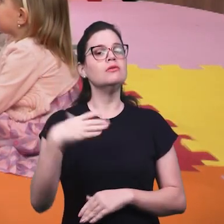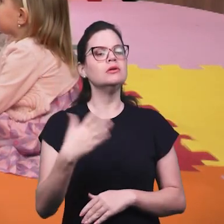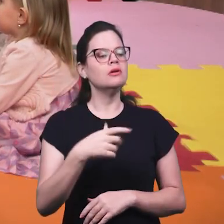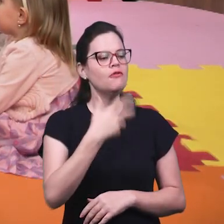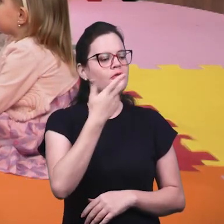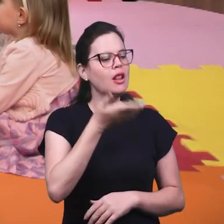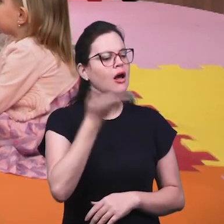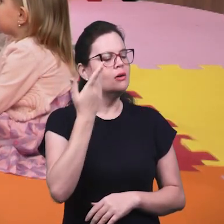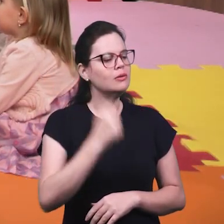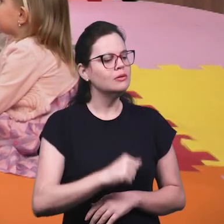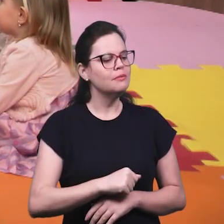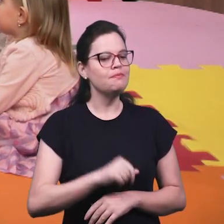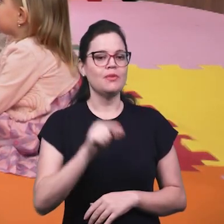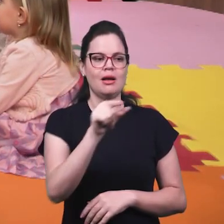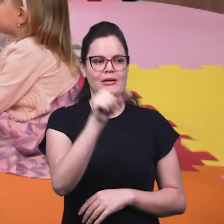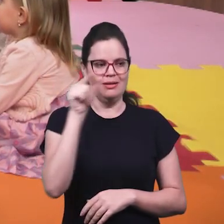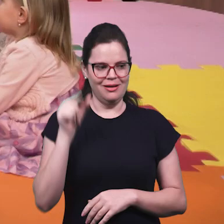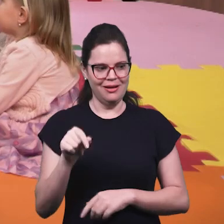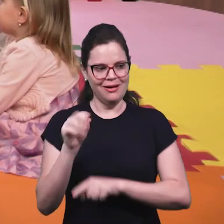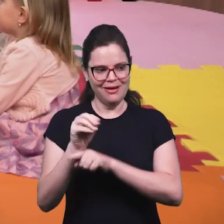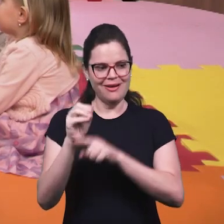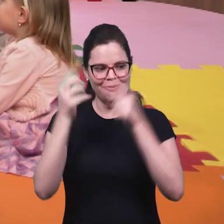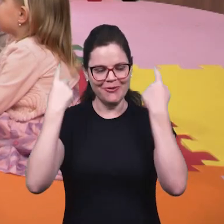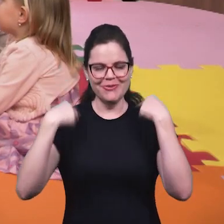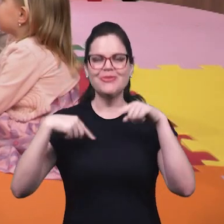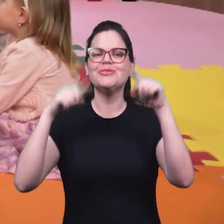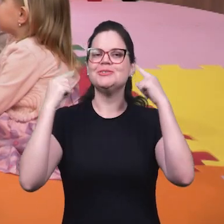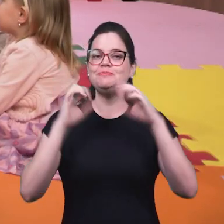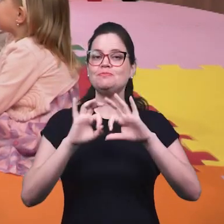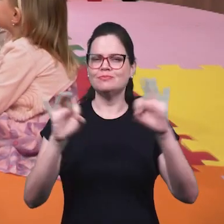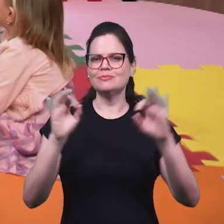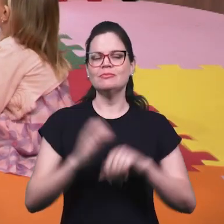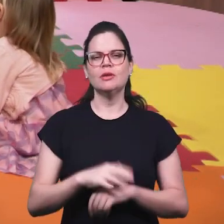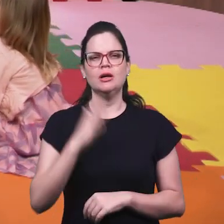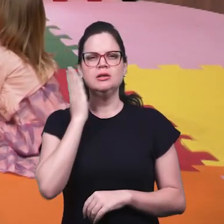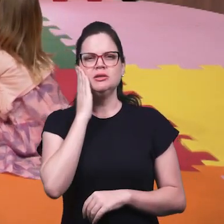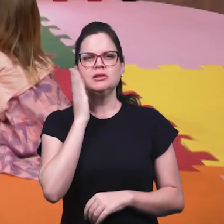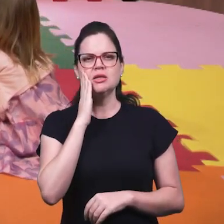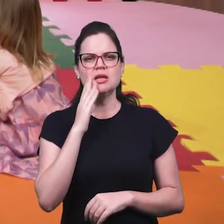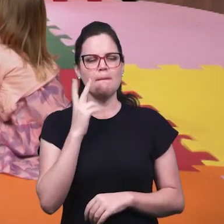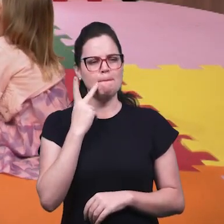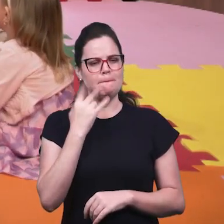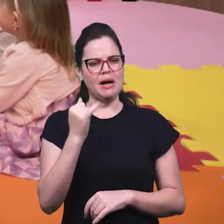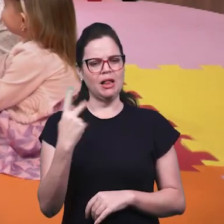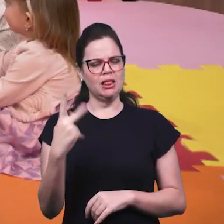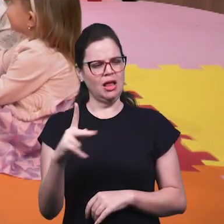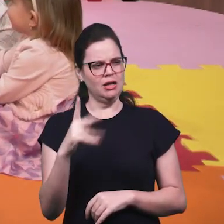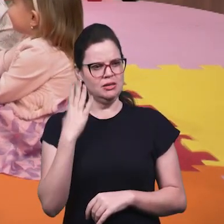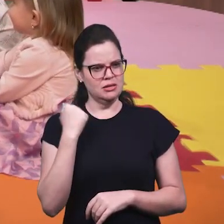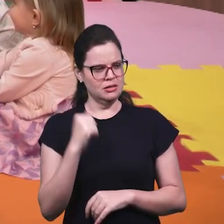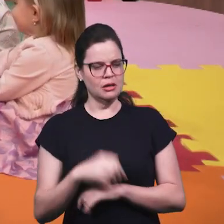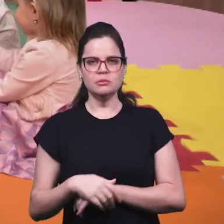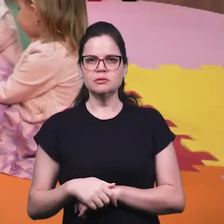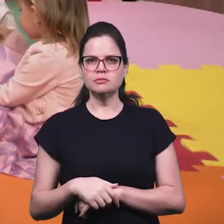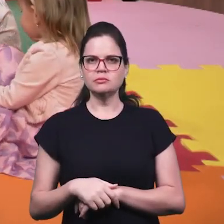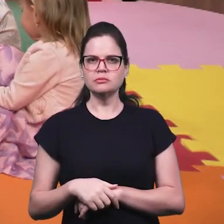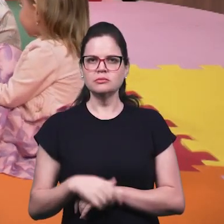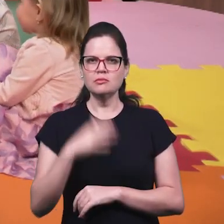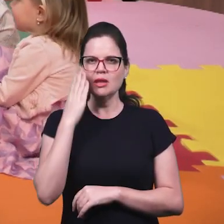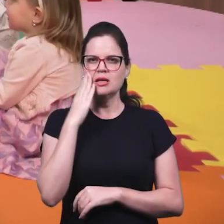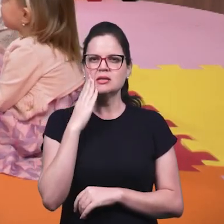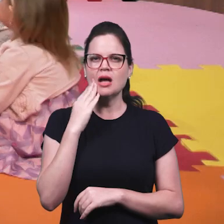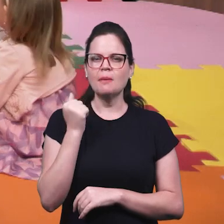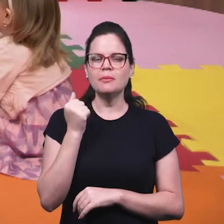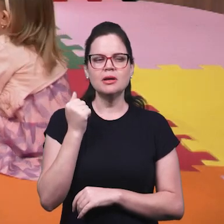alto para eu ouvir. Pastor de ovelhas. Pastor de ovelhas. E vocês sabem o nome do pai? Pastor de ovelhas. E sabe o nome do pai